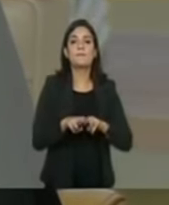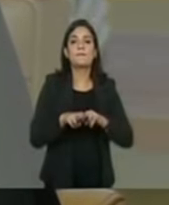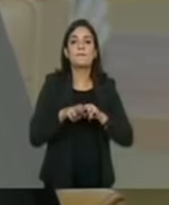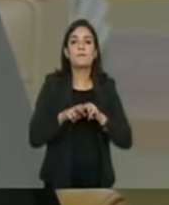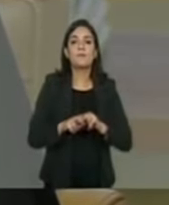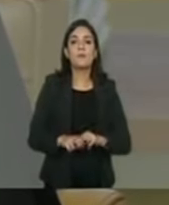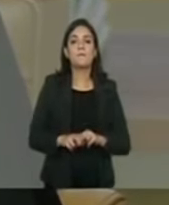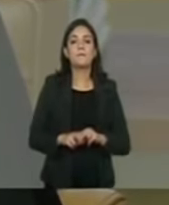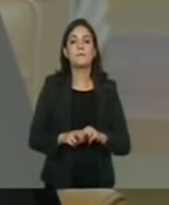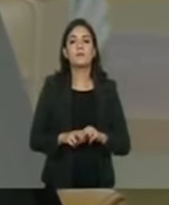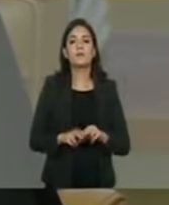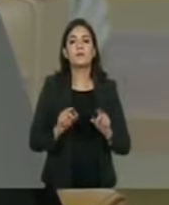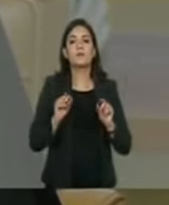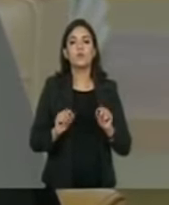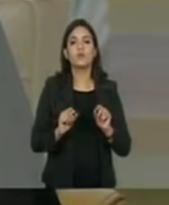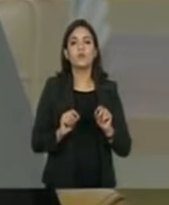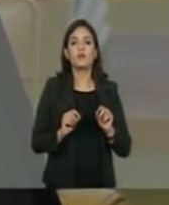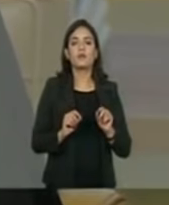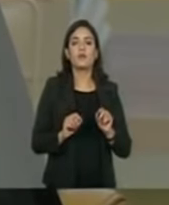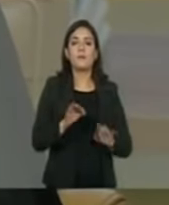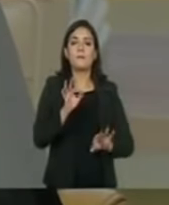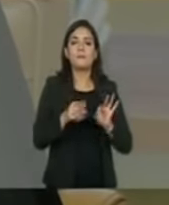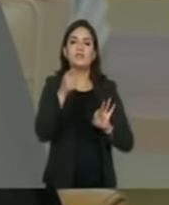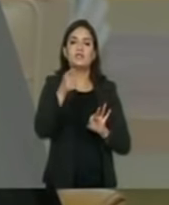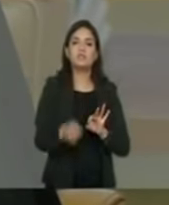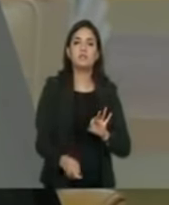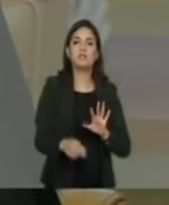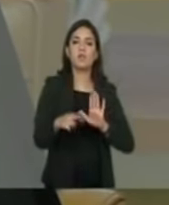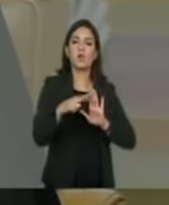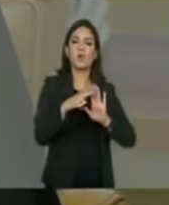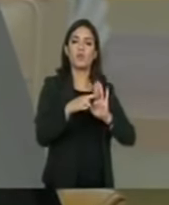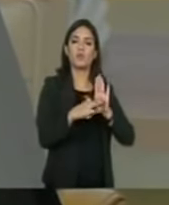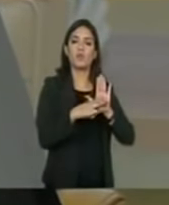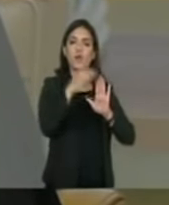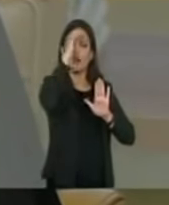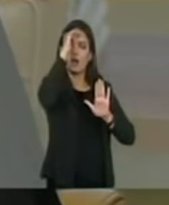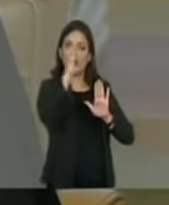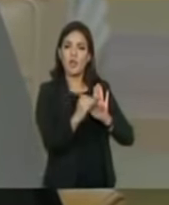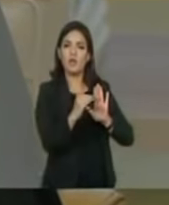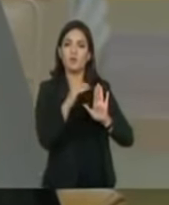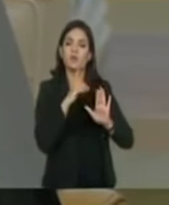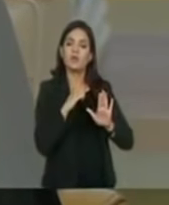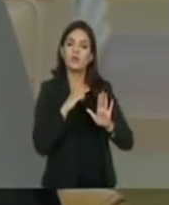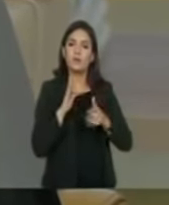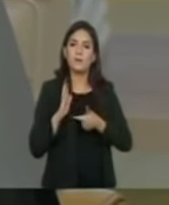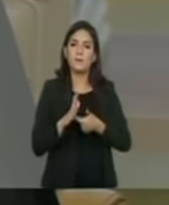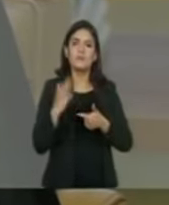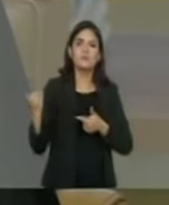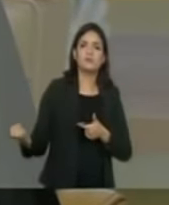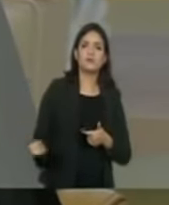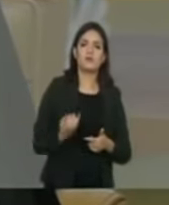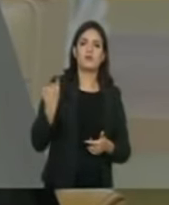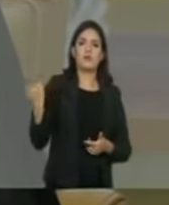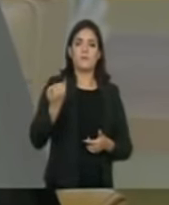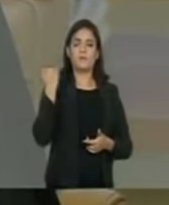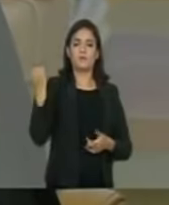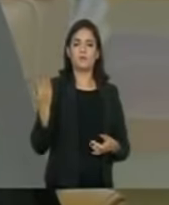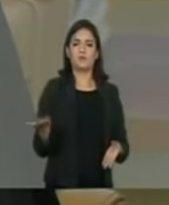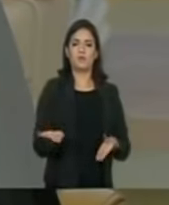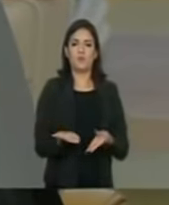contemporâneo magistério doutrinário que salienta significativa importância do processo